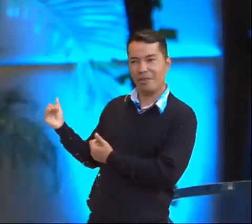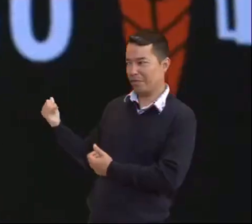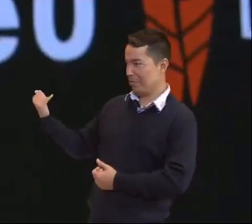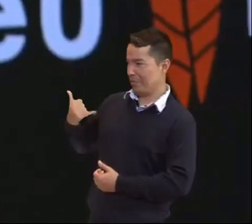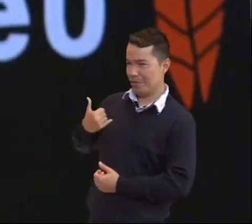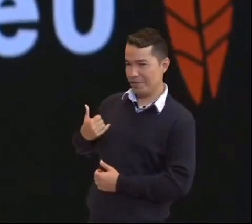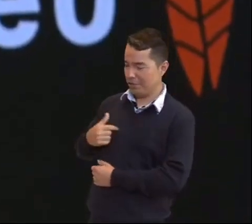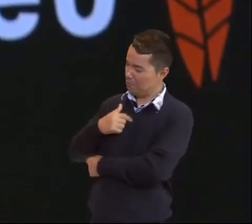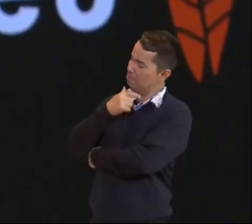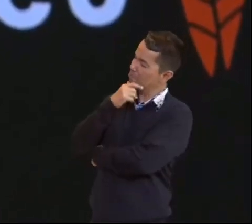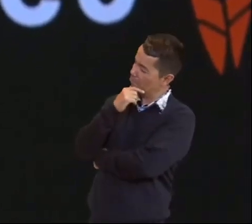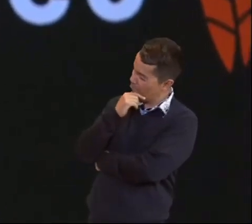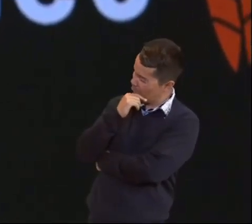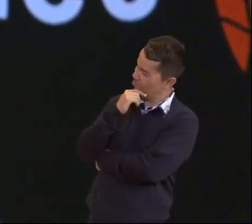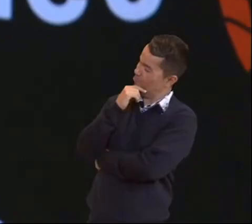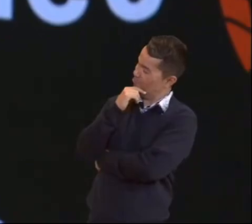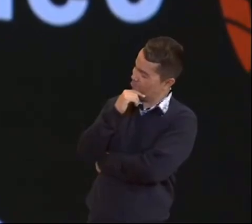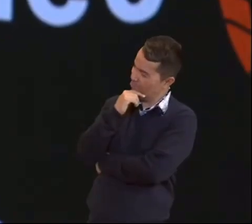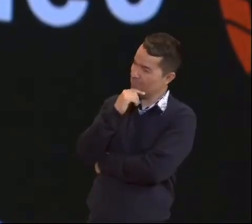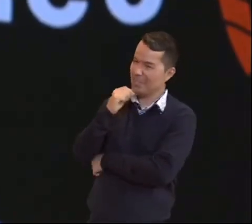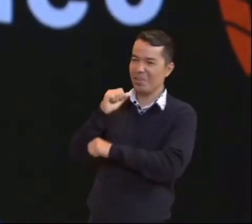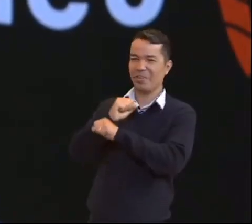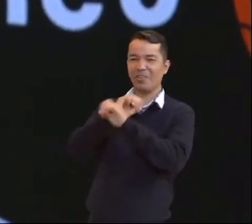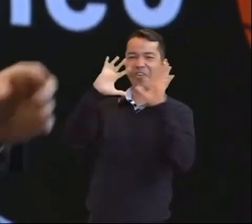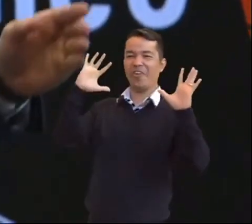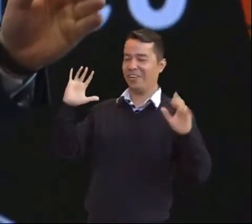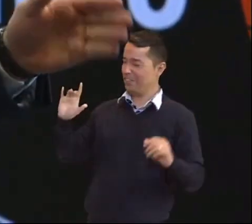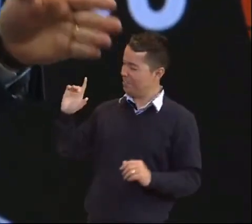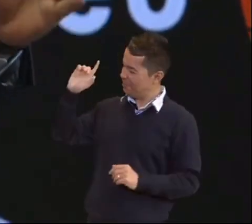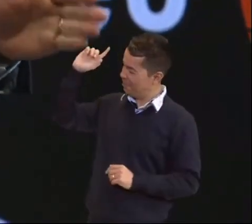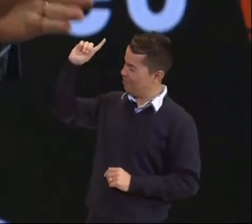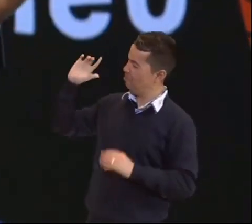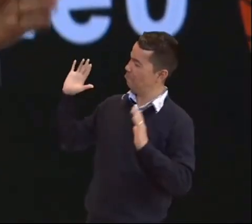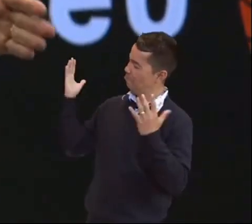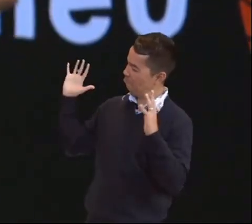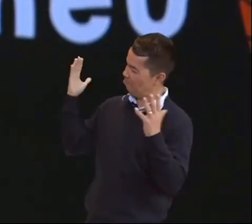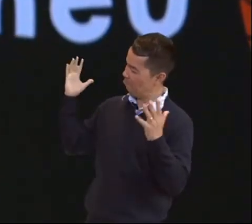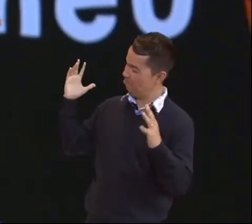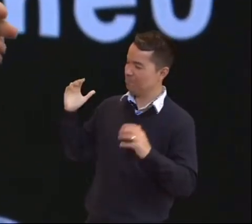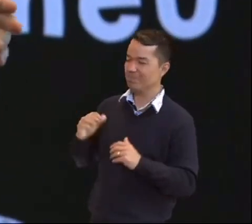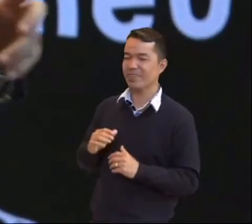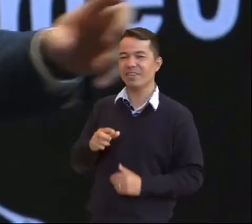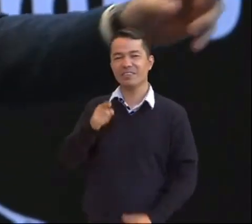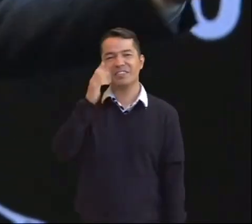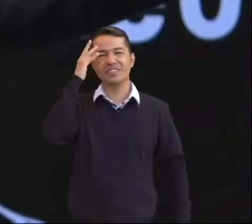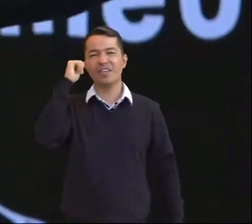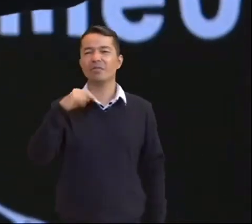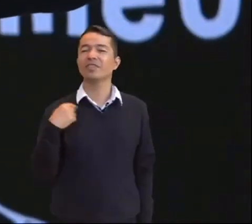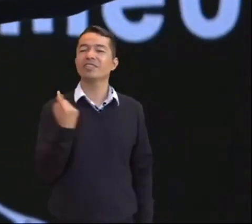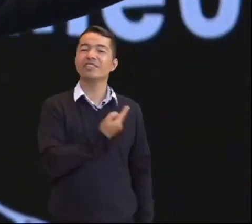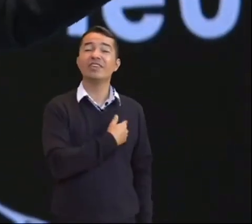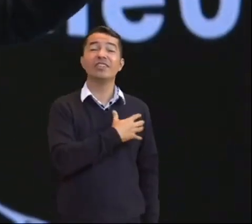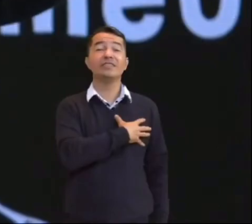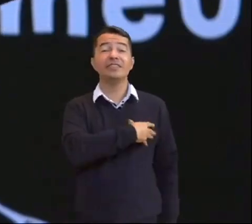glória a Deus. Em nome de Jesus, os nossos filhos vão voltar para casa